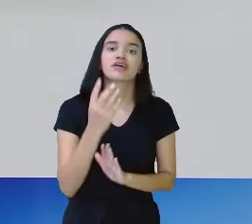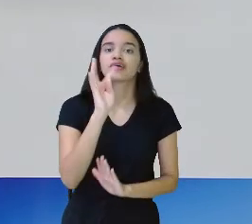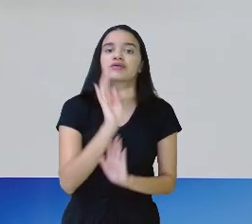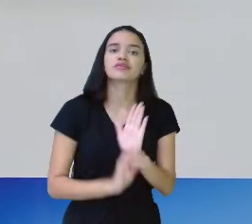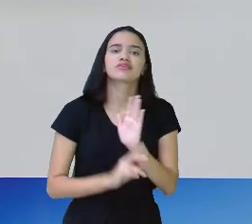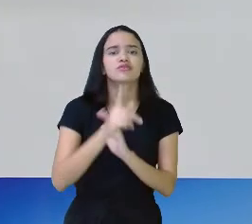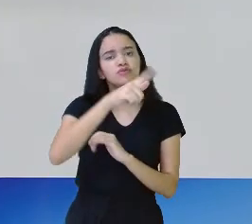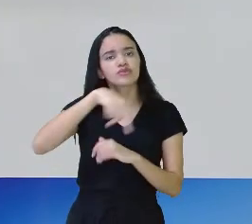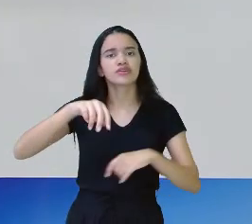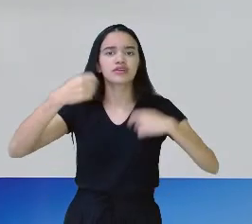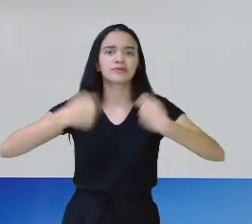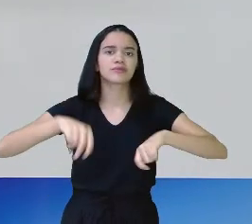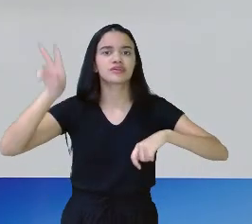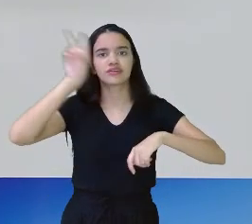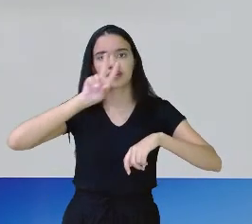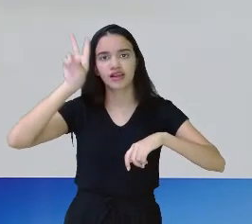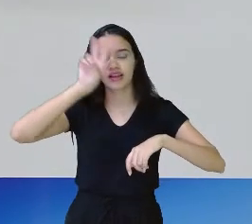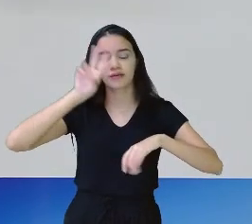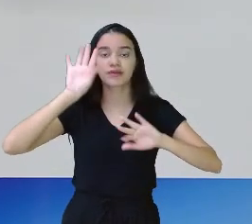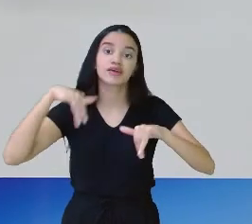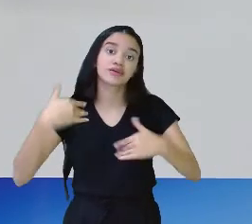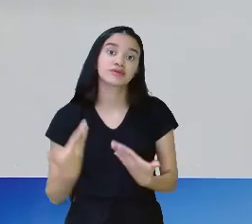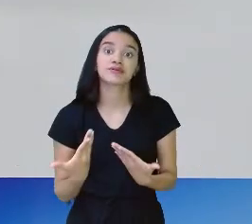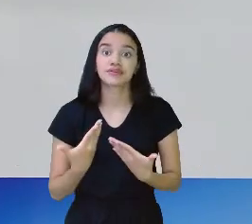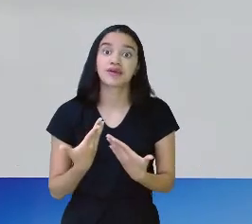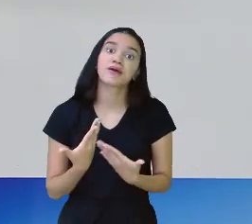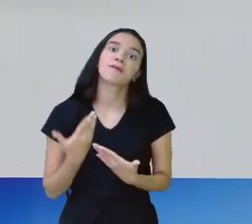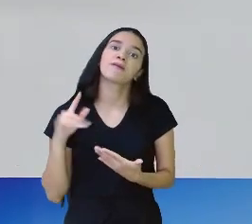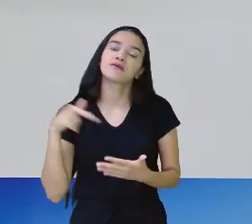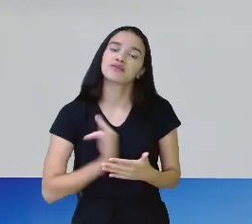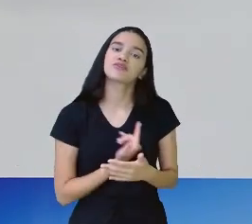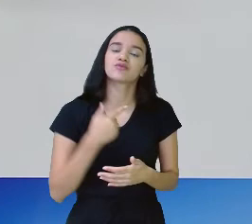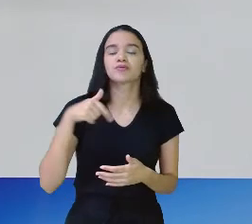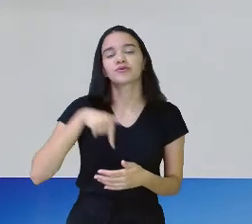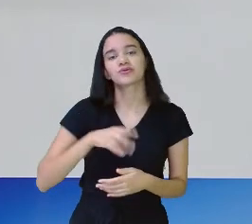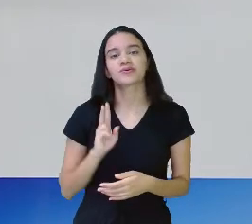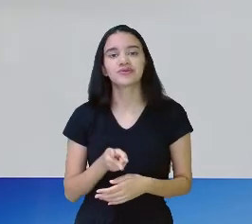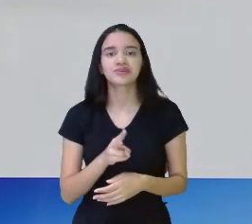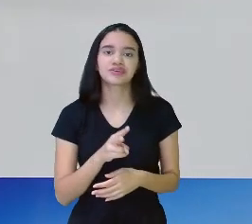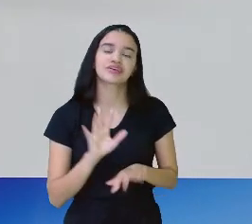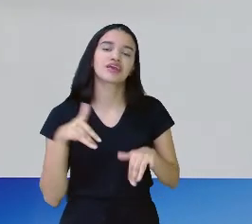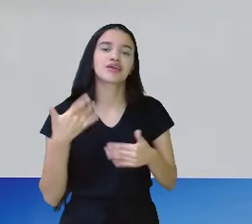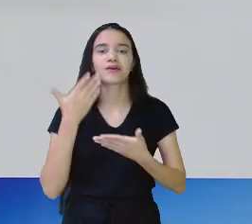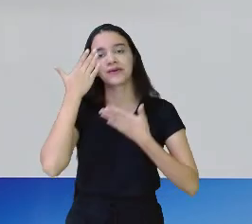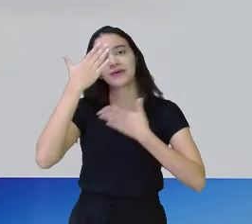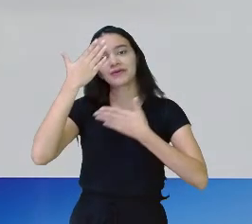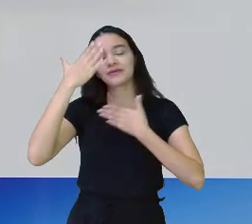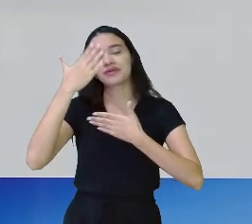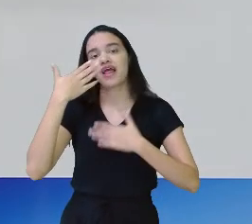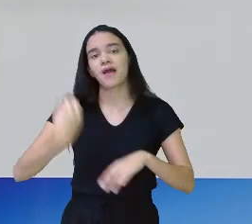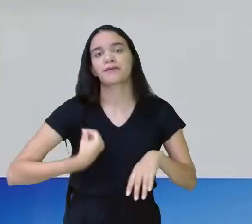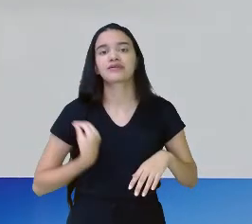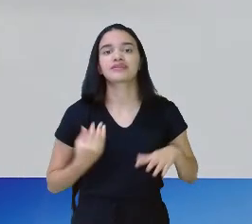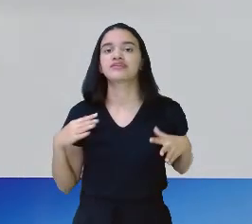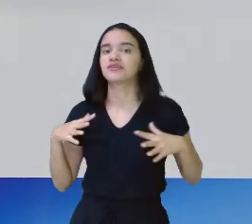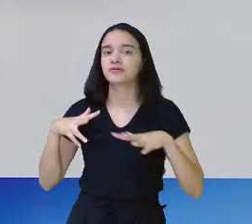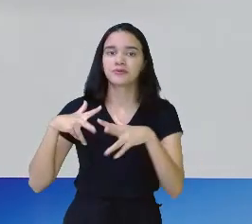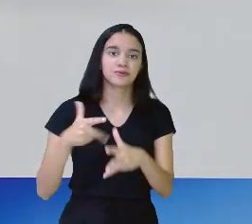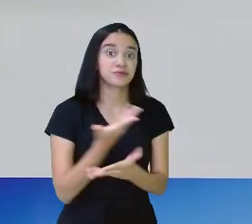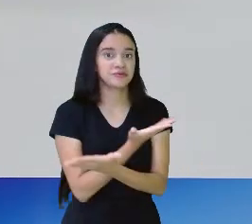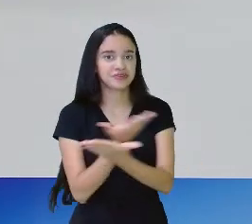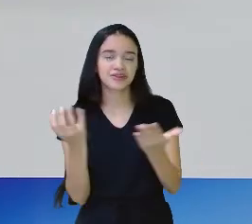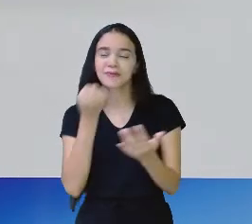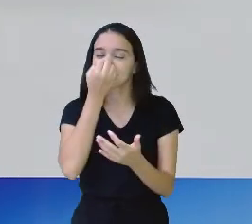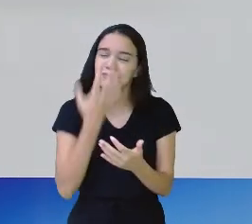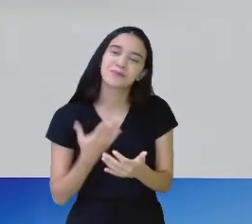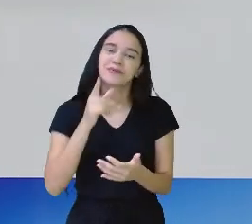vocês precisam lembrar disso. Então, gente, ó, a gente vai ficando por aqui. Eu agradeço a presença de todos vocês. Que